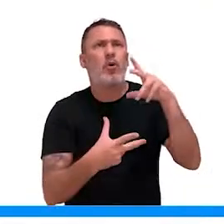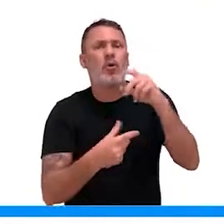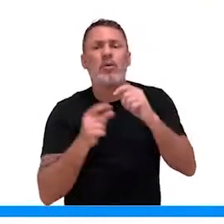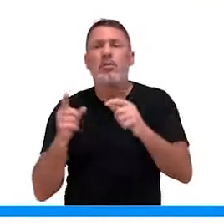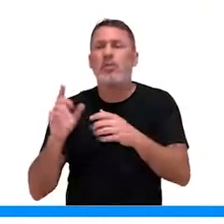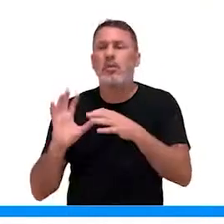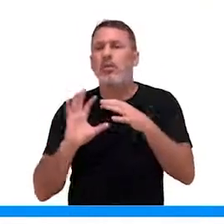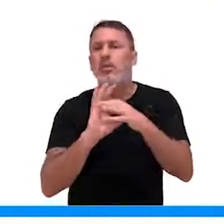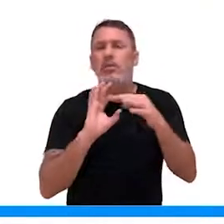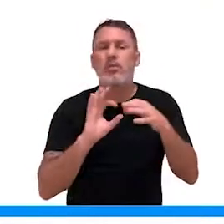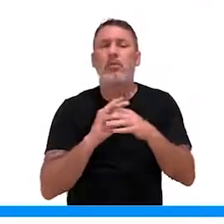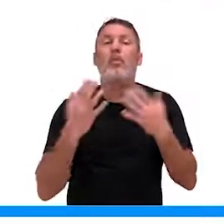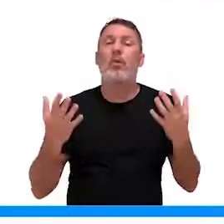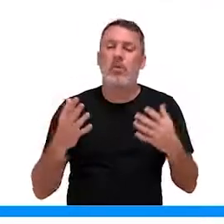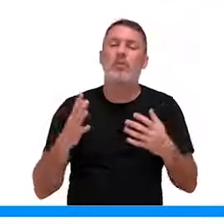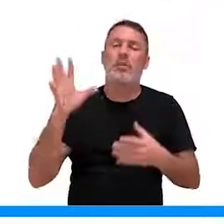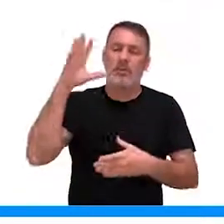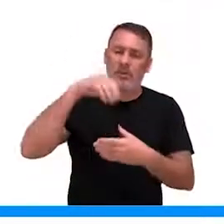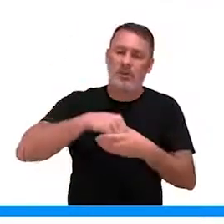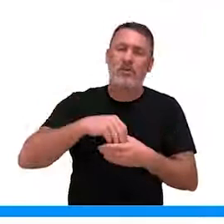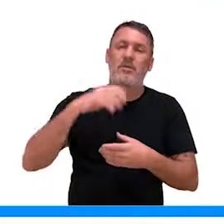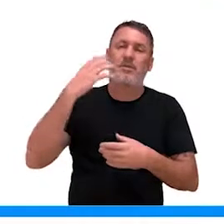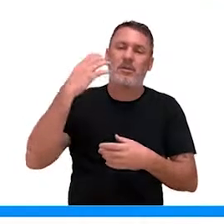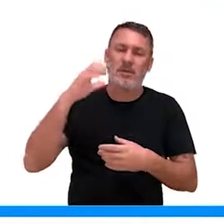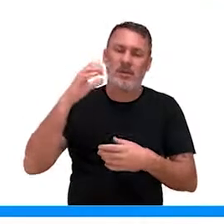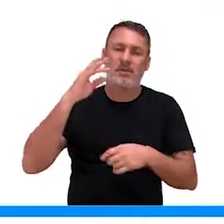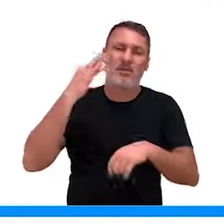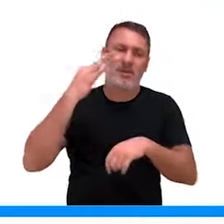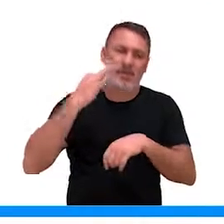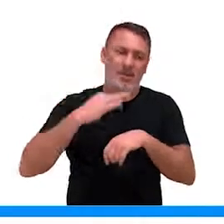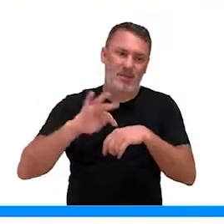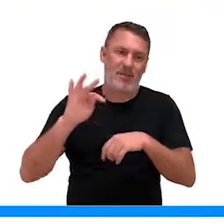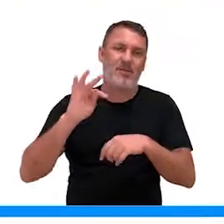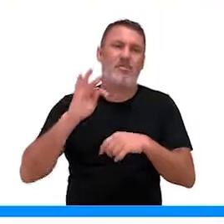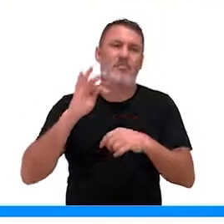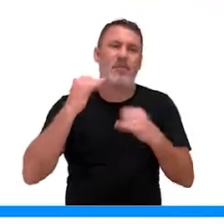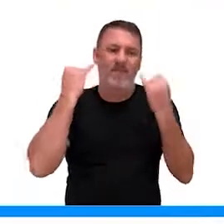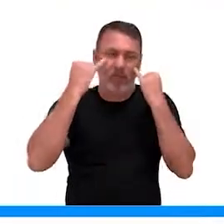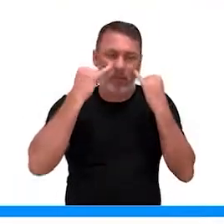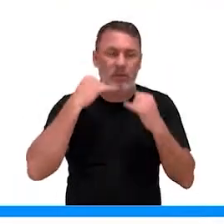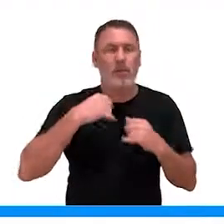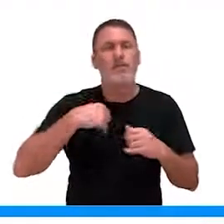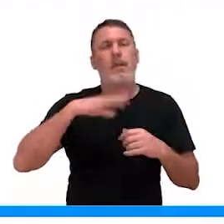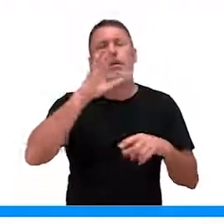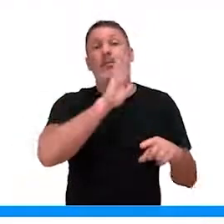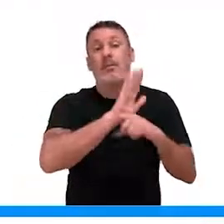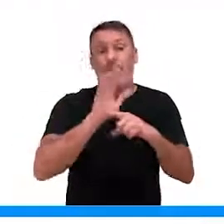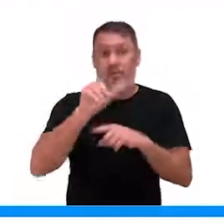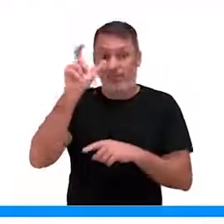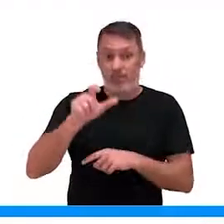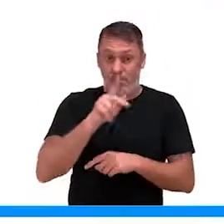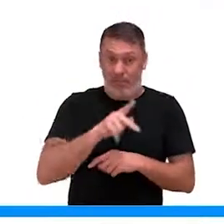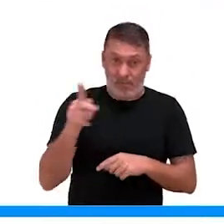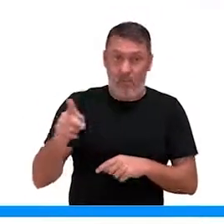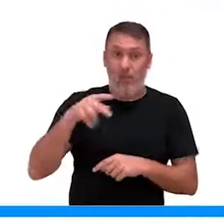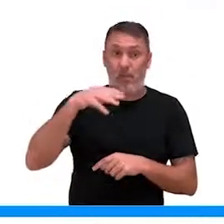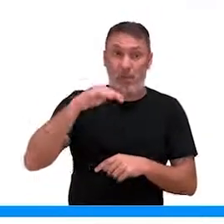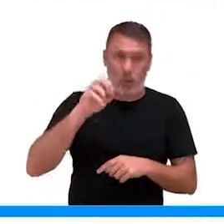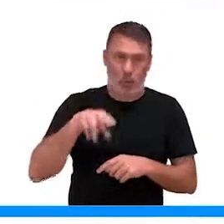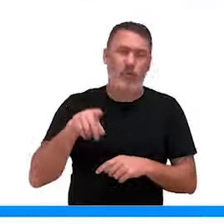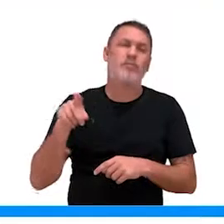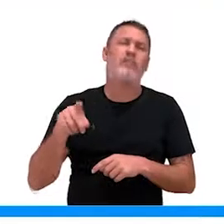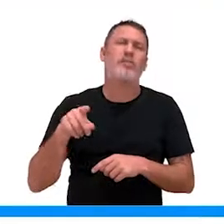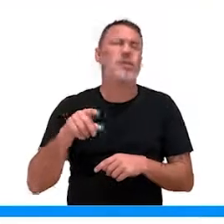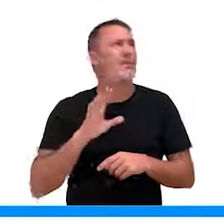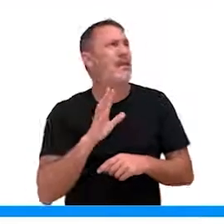meio técnico, científico e informacional? Uma das maiores contribuições do professor Milton Santos para nós. Professor, mas